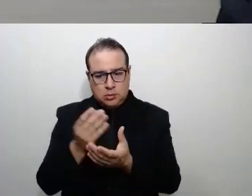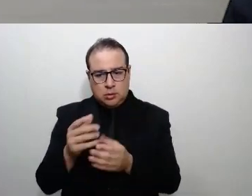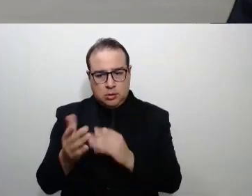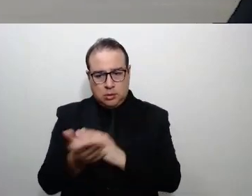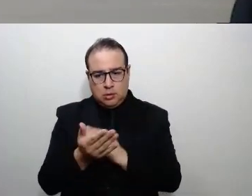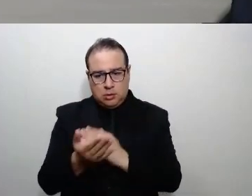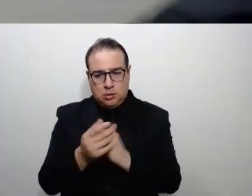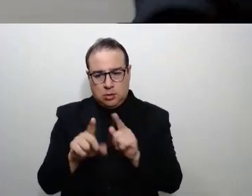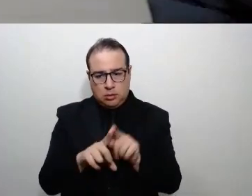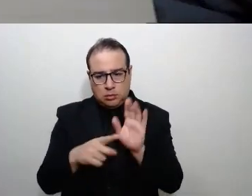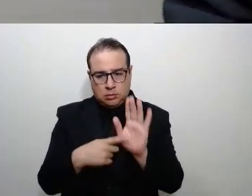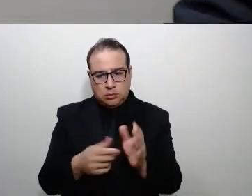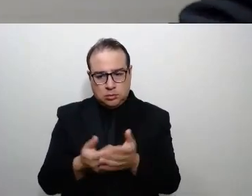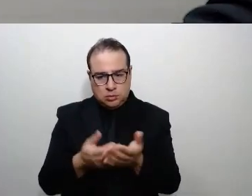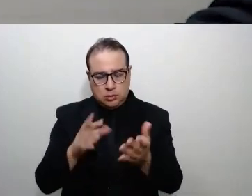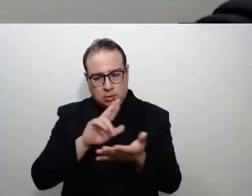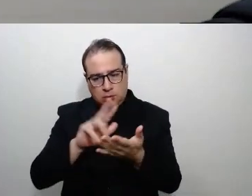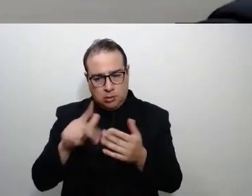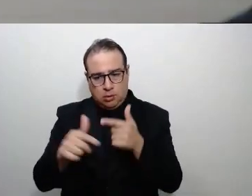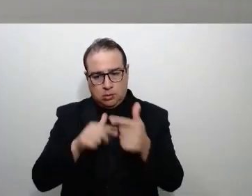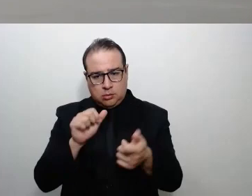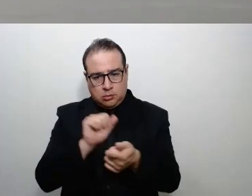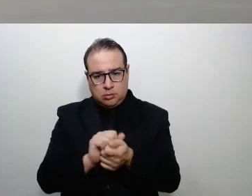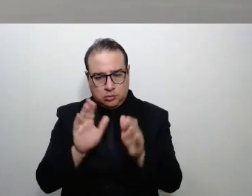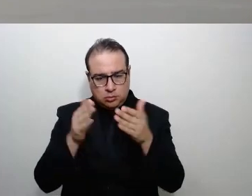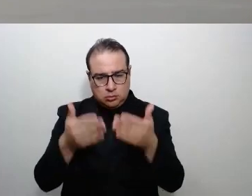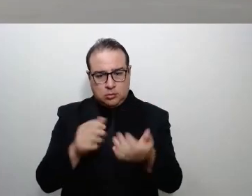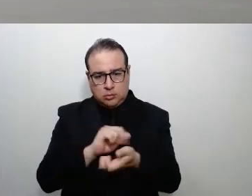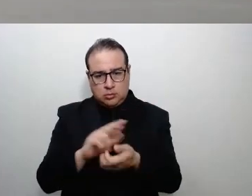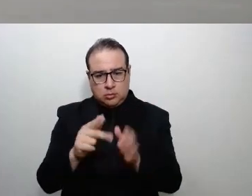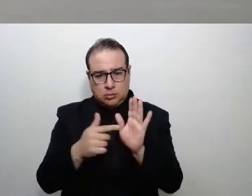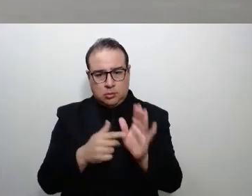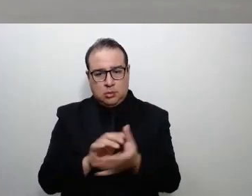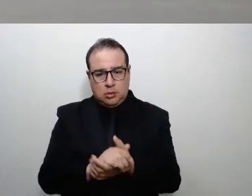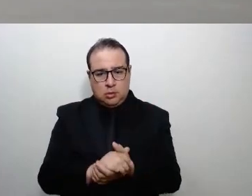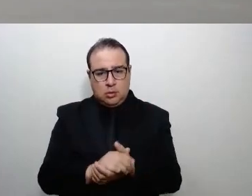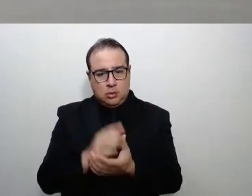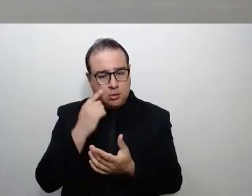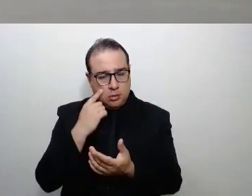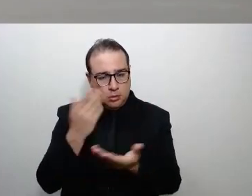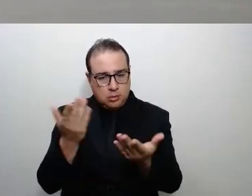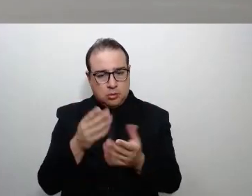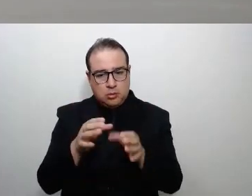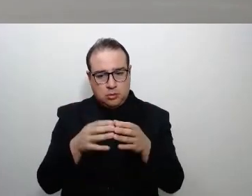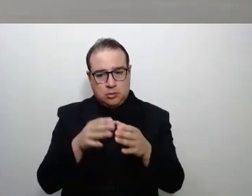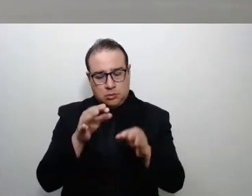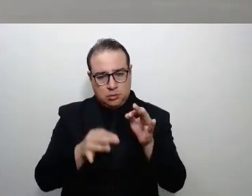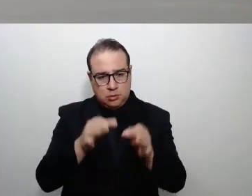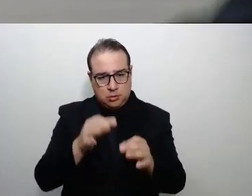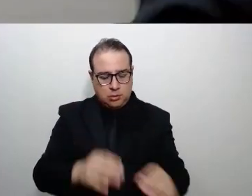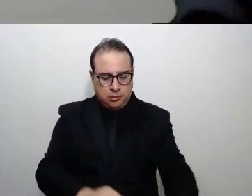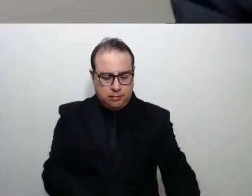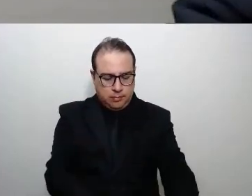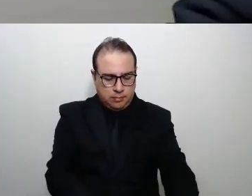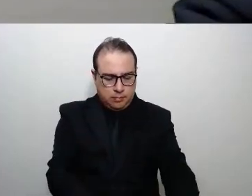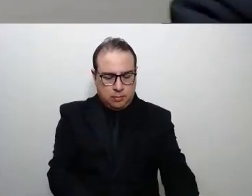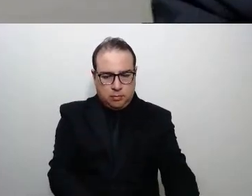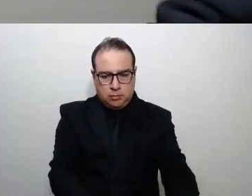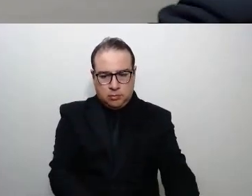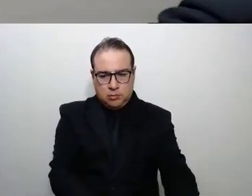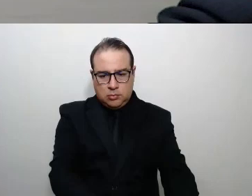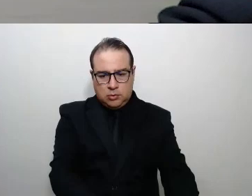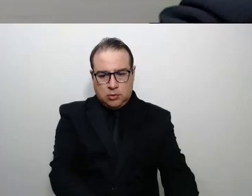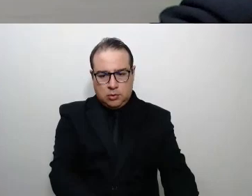aperfeiçoamento das nossas rotinas com foco no incremento da prestação jurisdicional gostaria de parabenizar